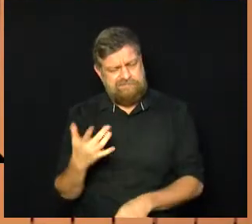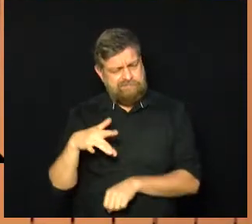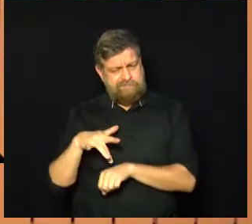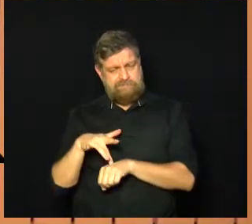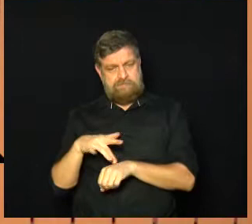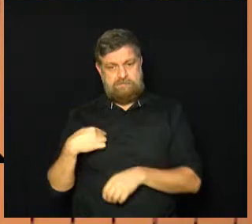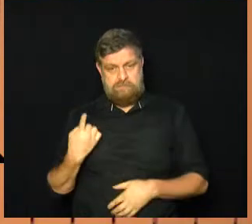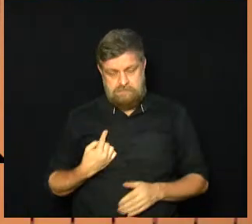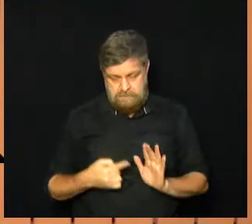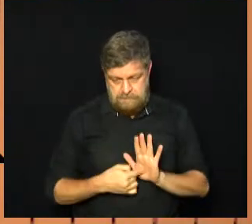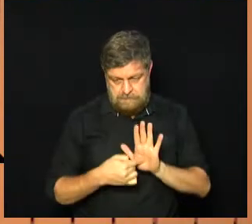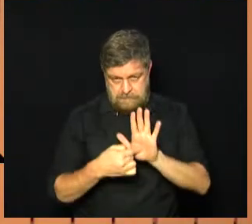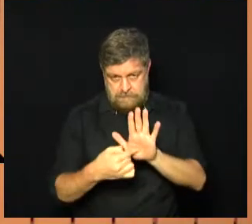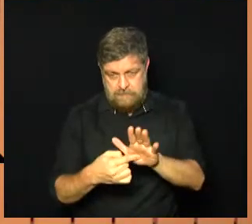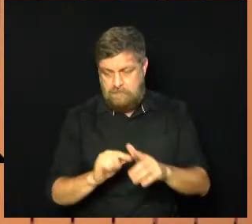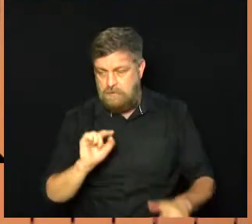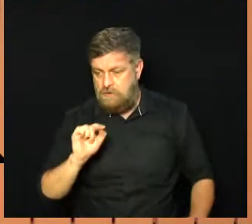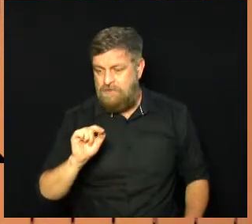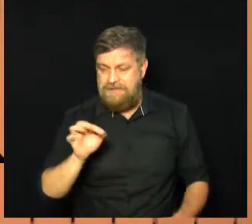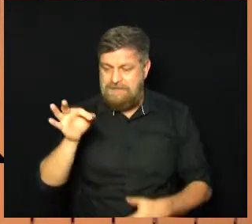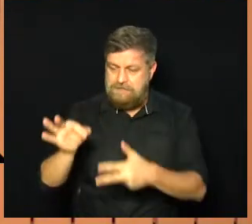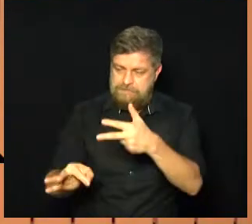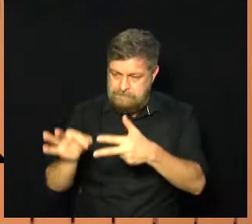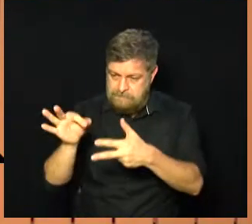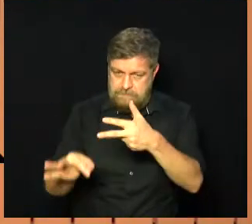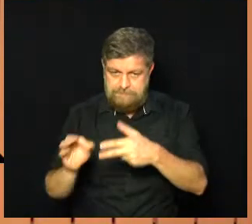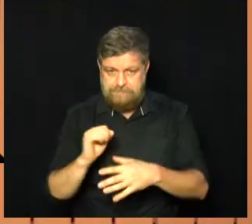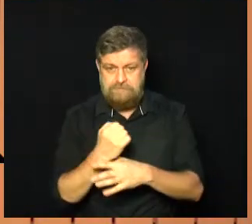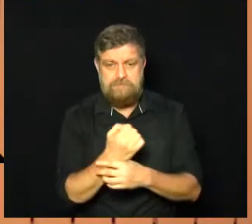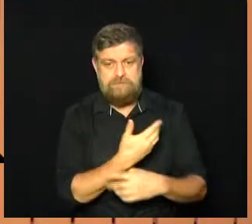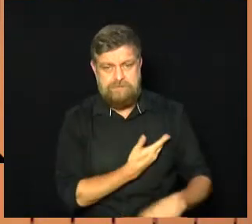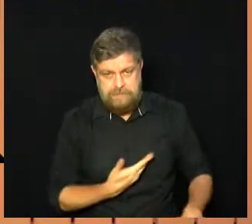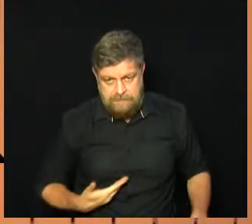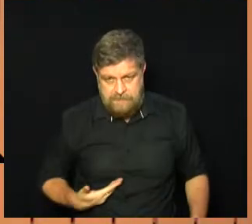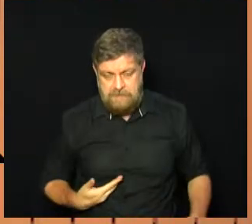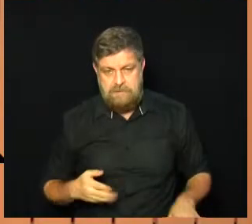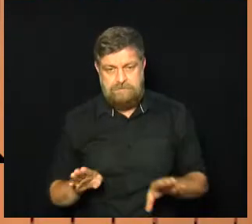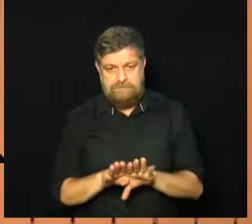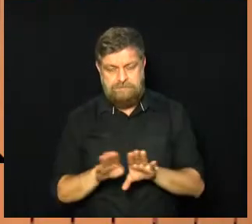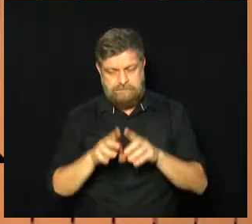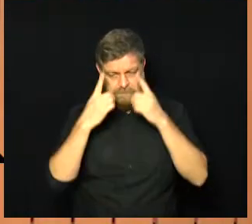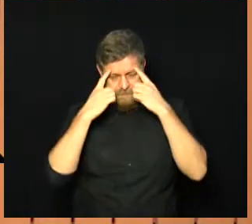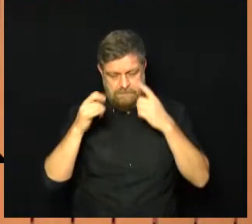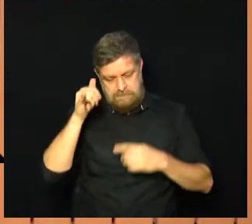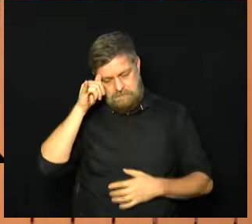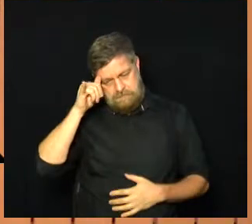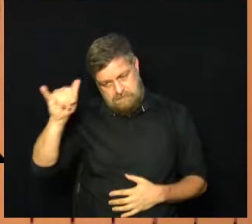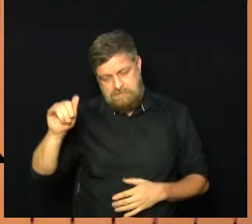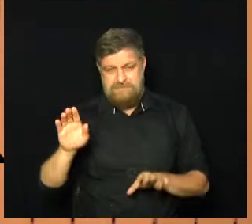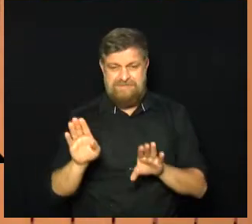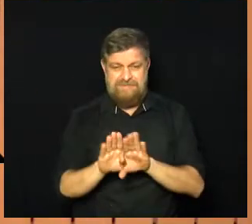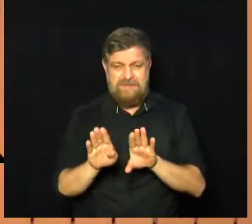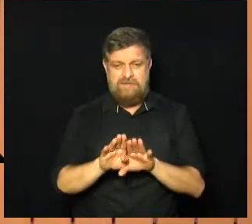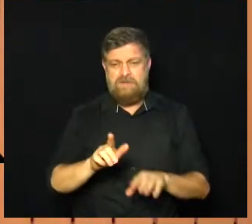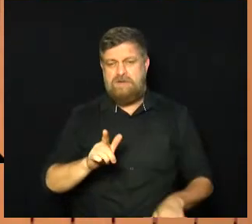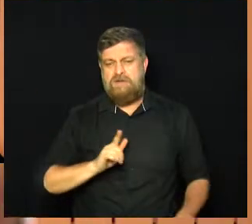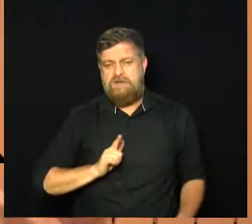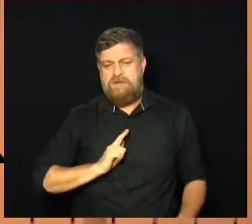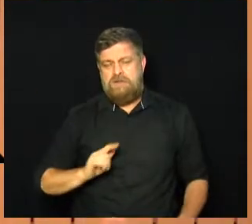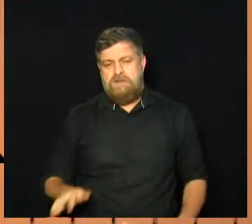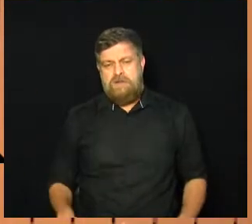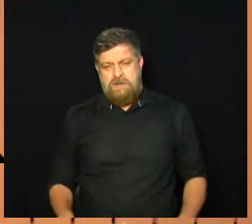a construção do que é a justiça, do que é a segurança pública e do combate à violência, ela é